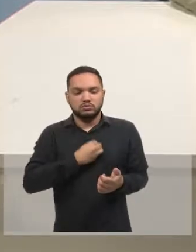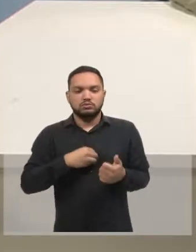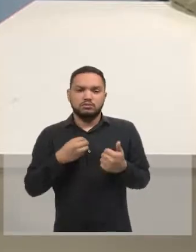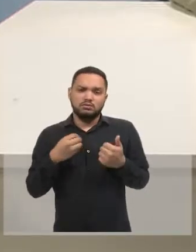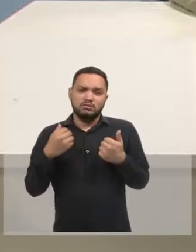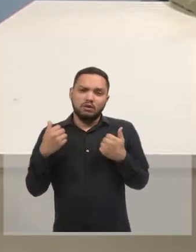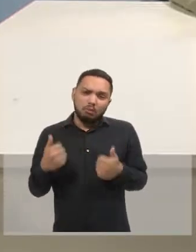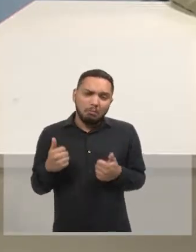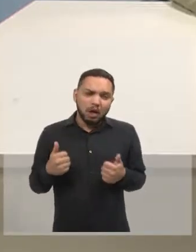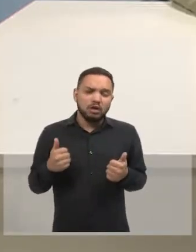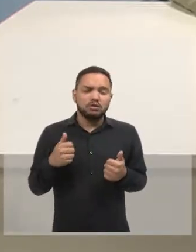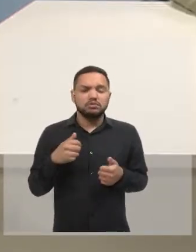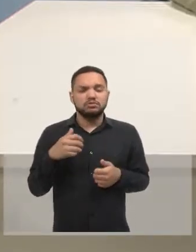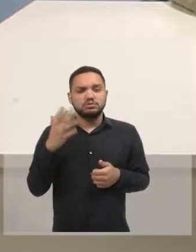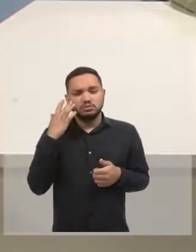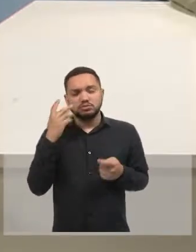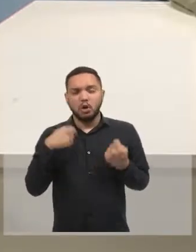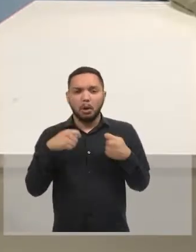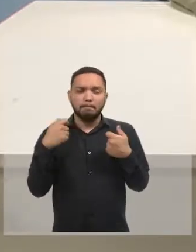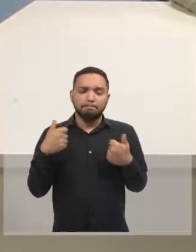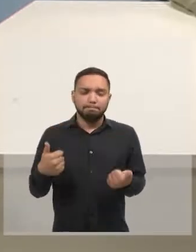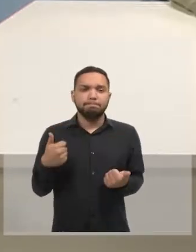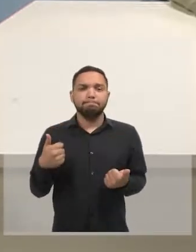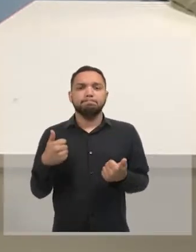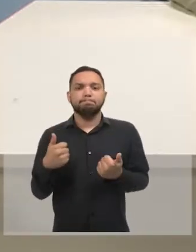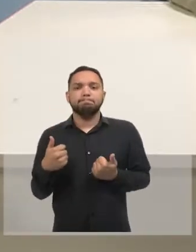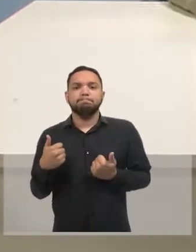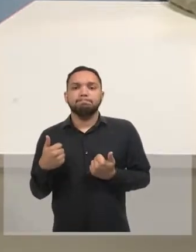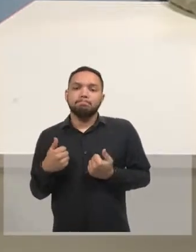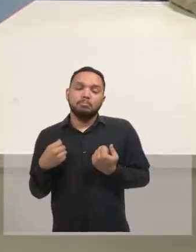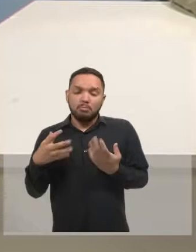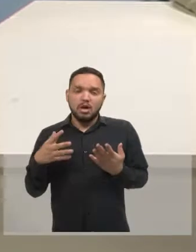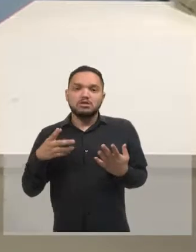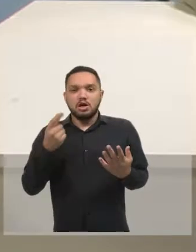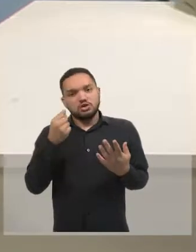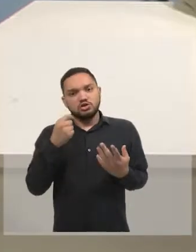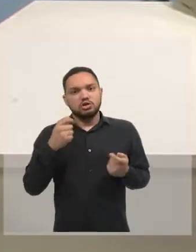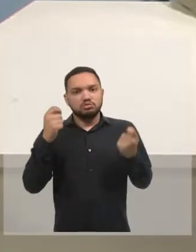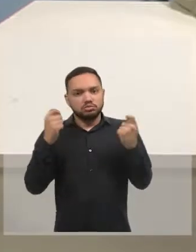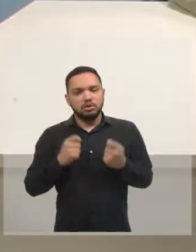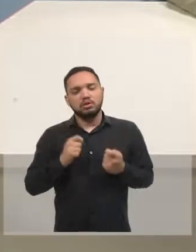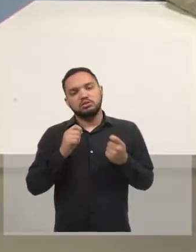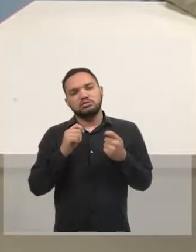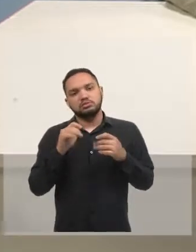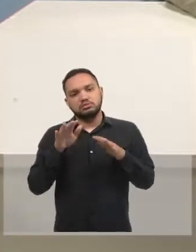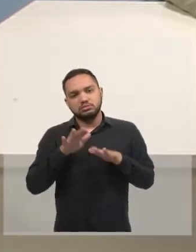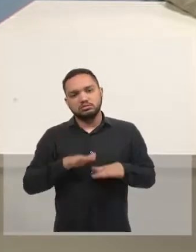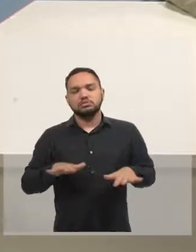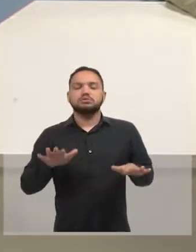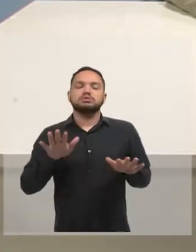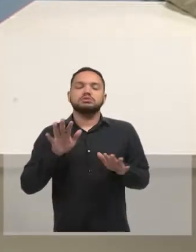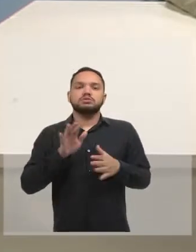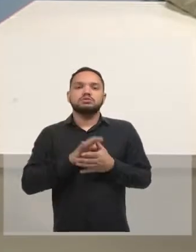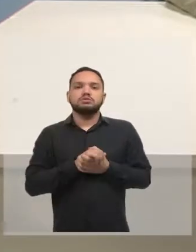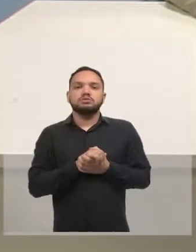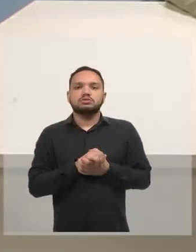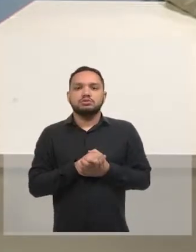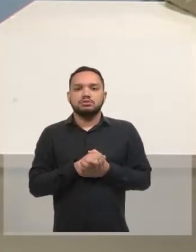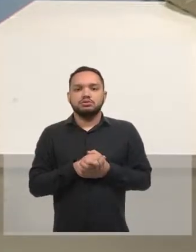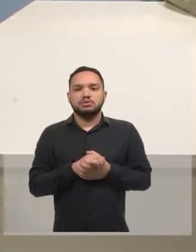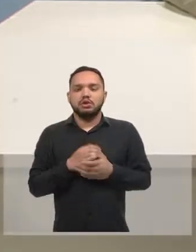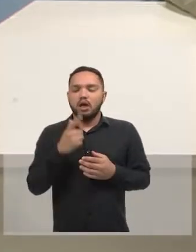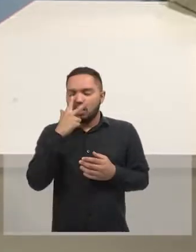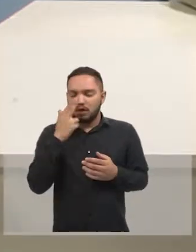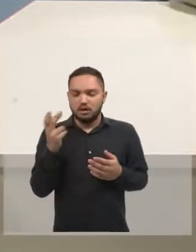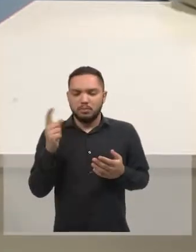dizer viver bem economicamente, né, ter realmente saldos que possam garantir tranquilidade em suas contas, mas